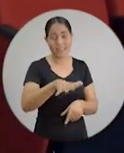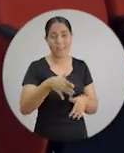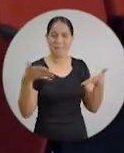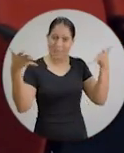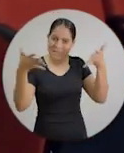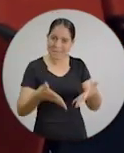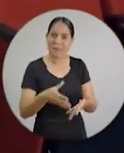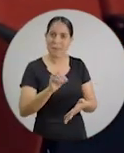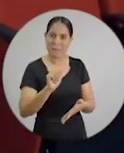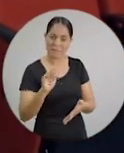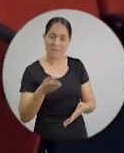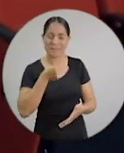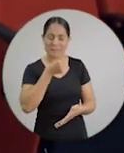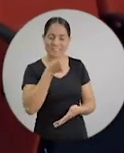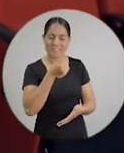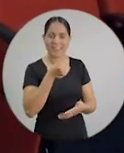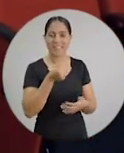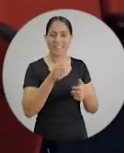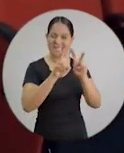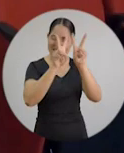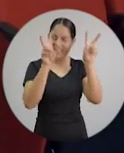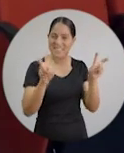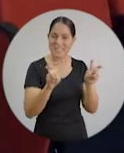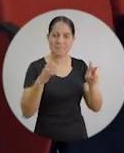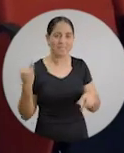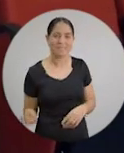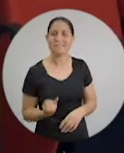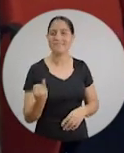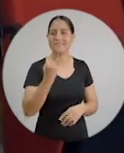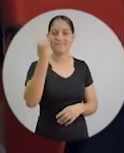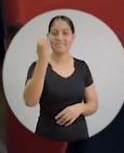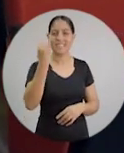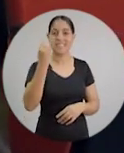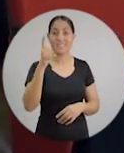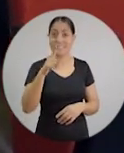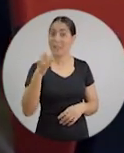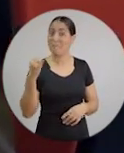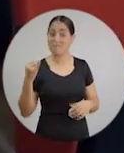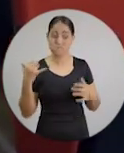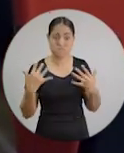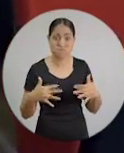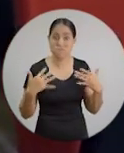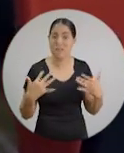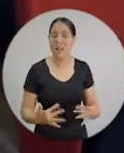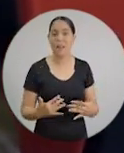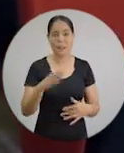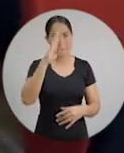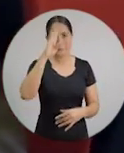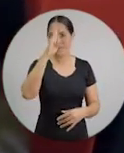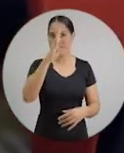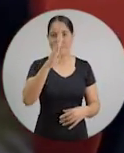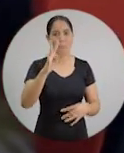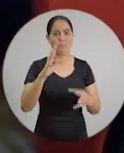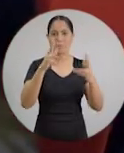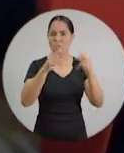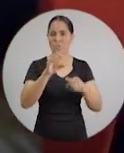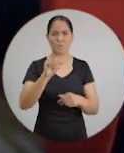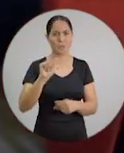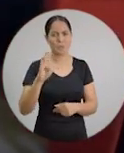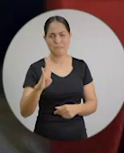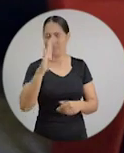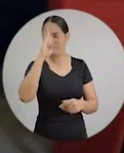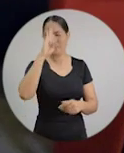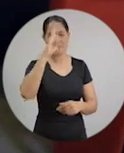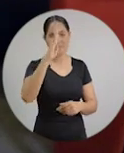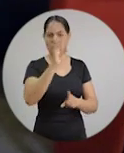poder estar aqui participando do OAB Entrevistas, falando sobre um tema que é tão importante, tão caro, não só para a comissão, mas na minha visão